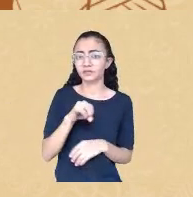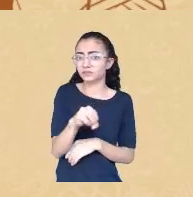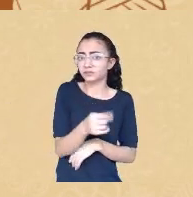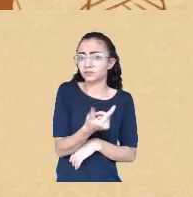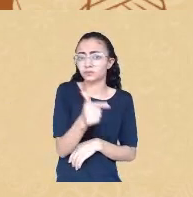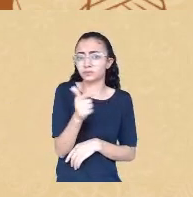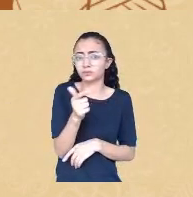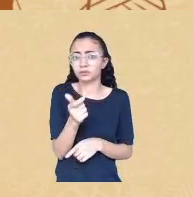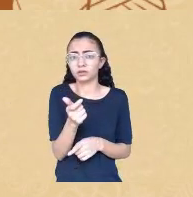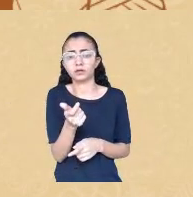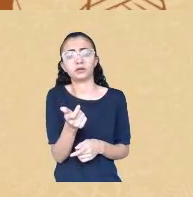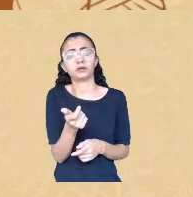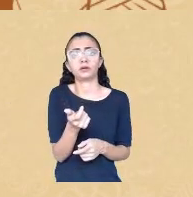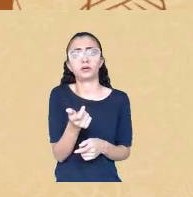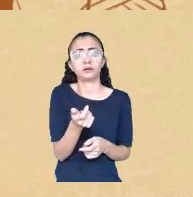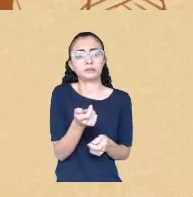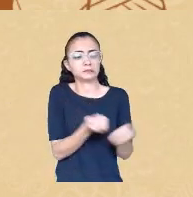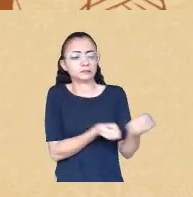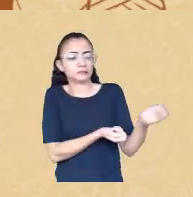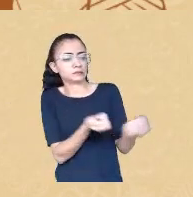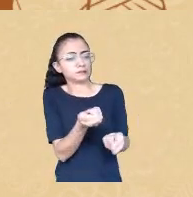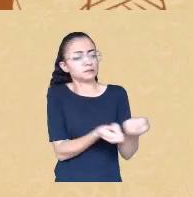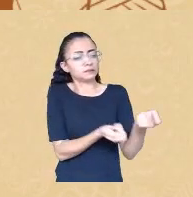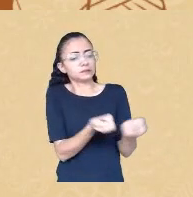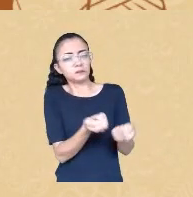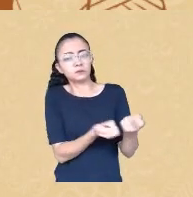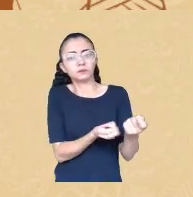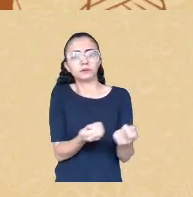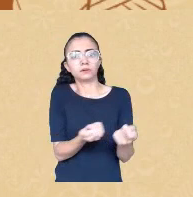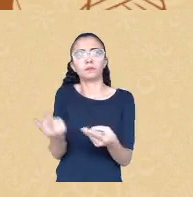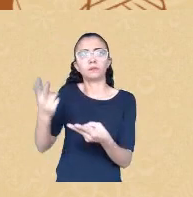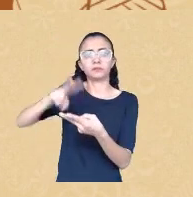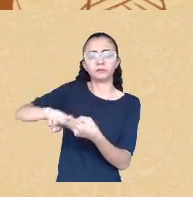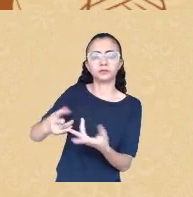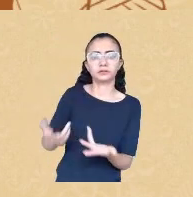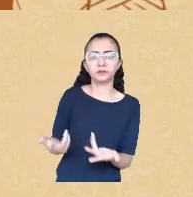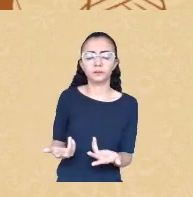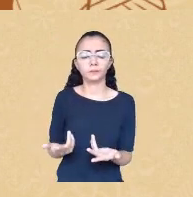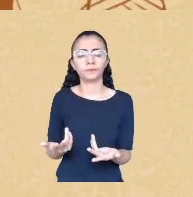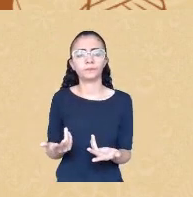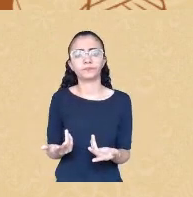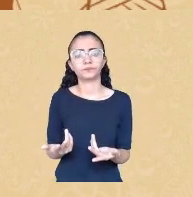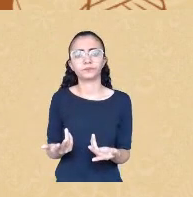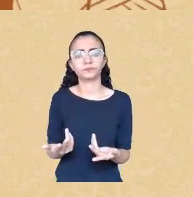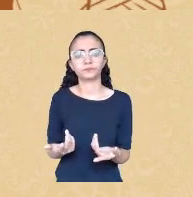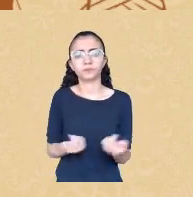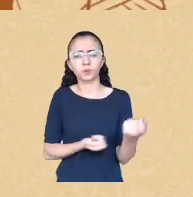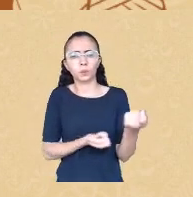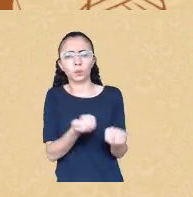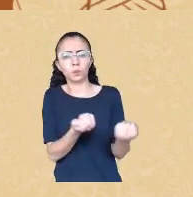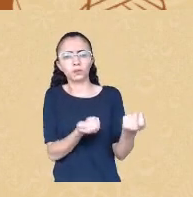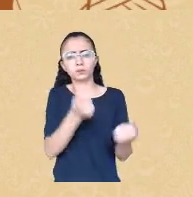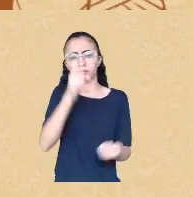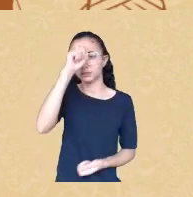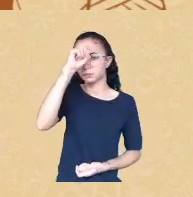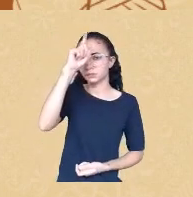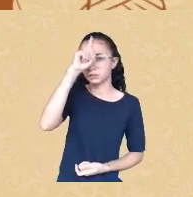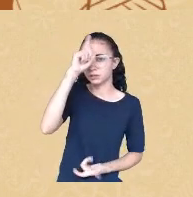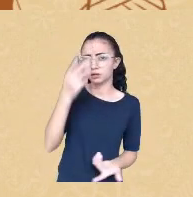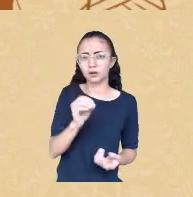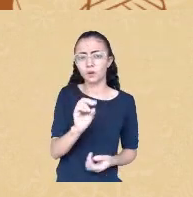prisão ou do hospital colônia ou do hospital ou da delegacia, como é muito